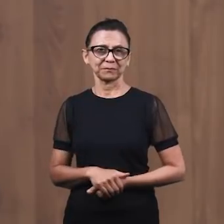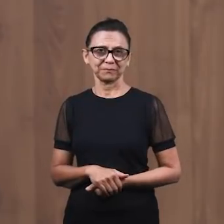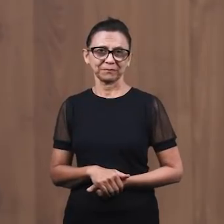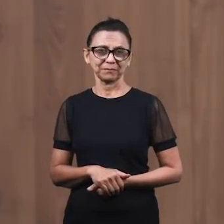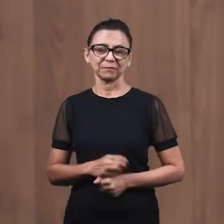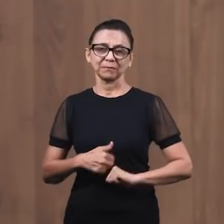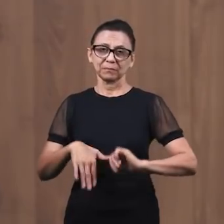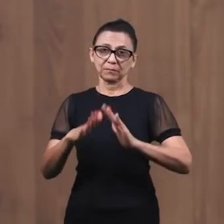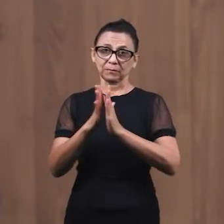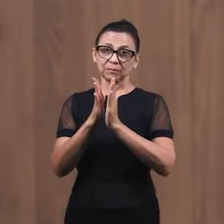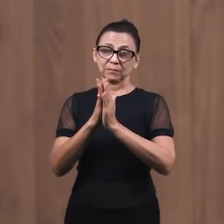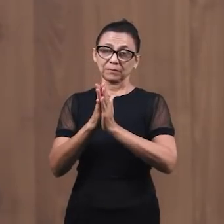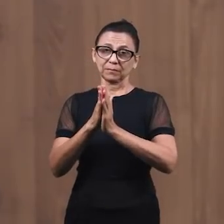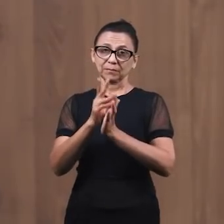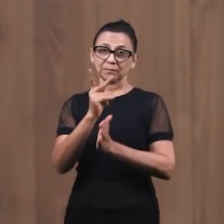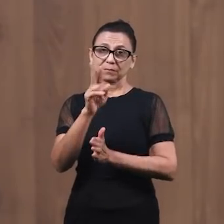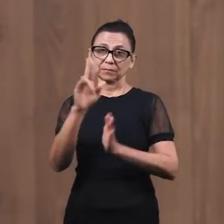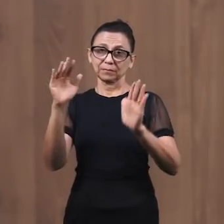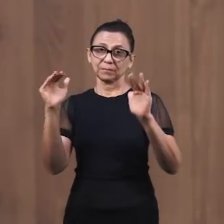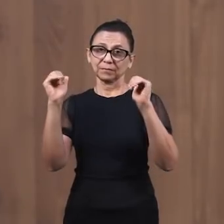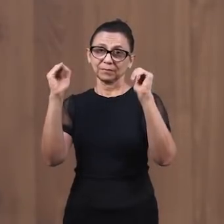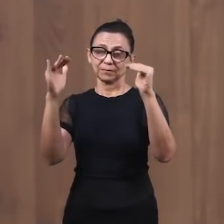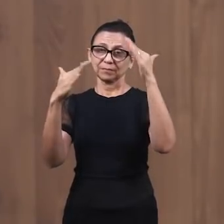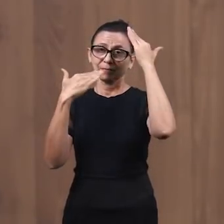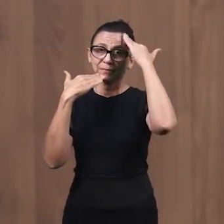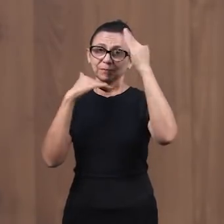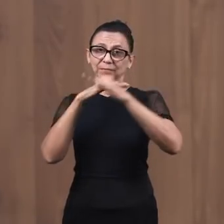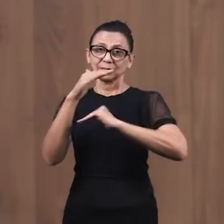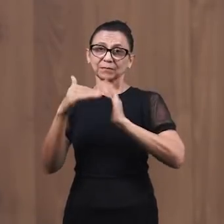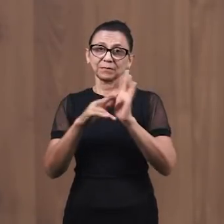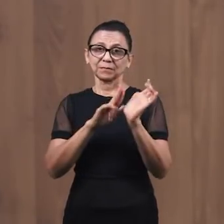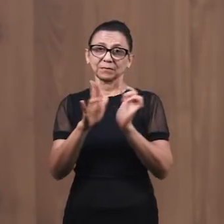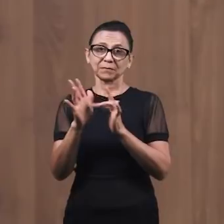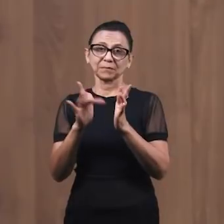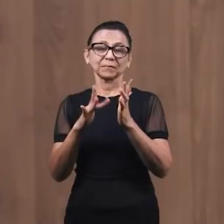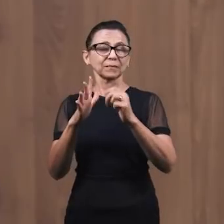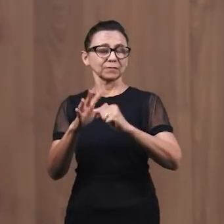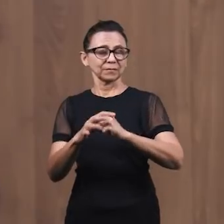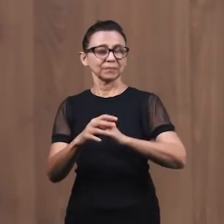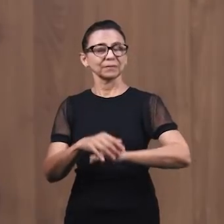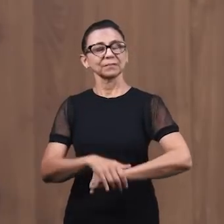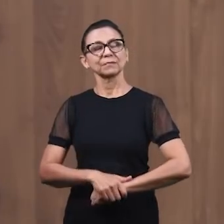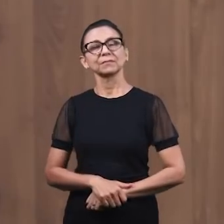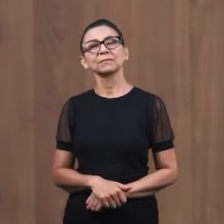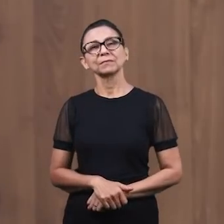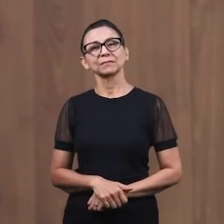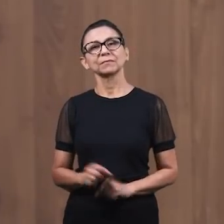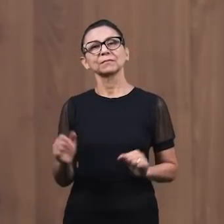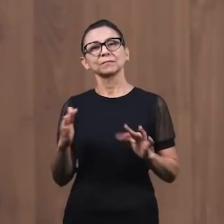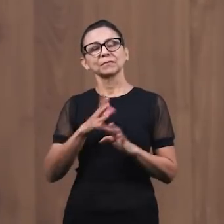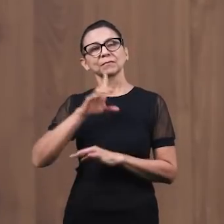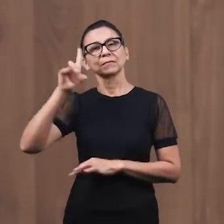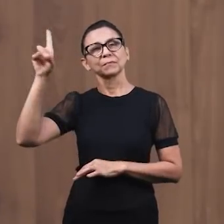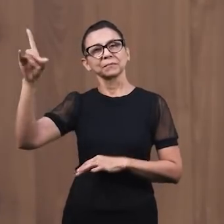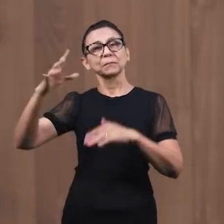quanto no exterior. Por isso nós oramos glorificando o Teu nome, bendizemos a Ti, em nome do Senhor Jesus.